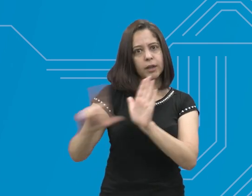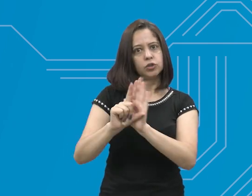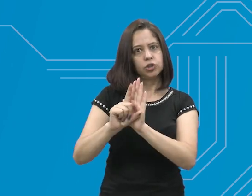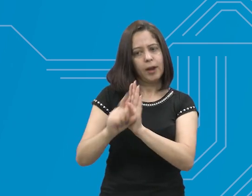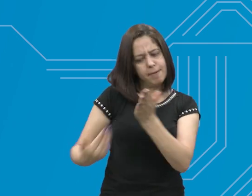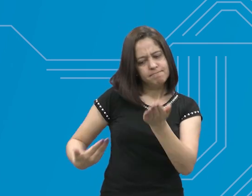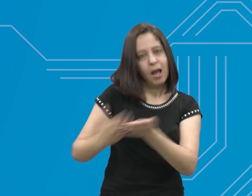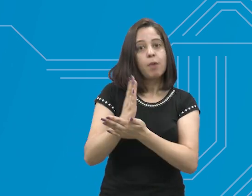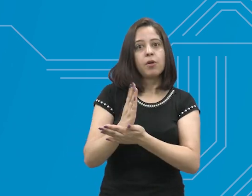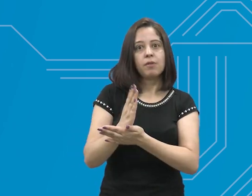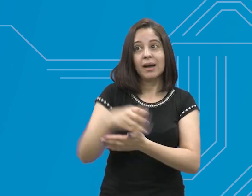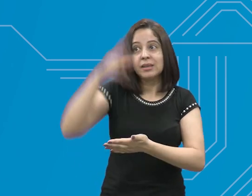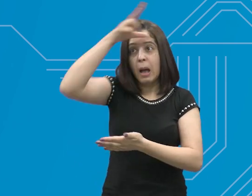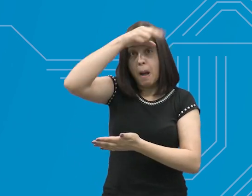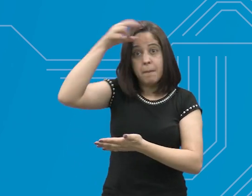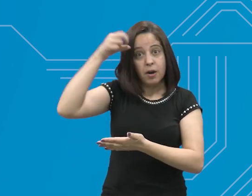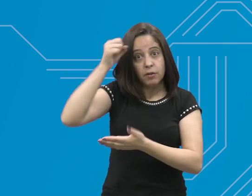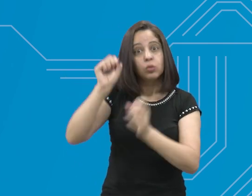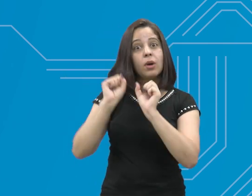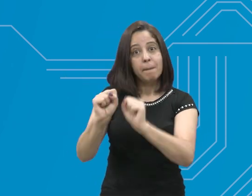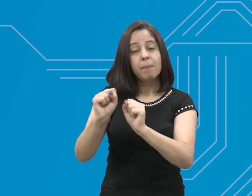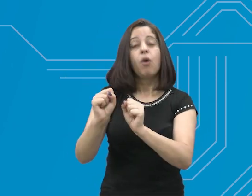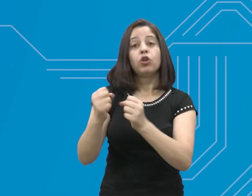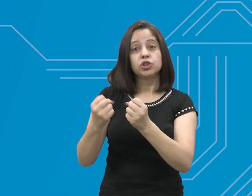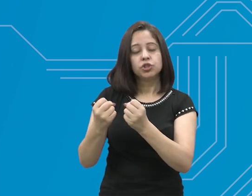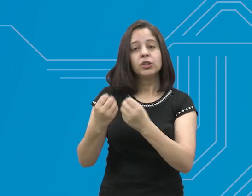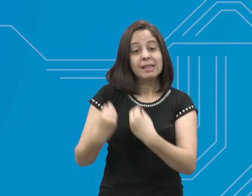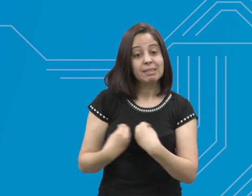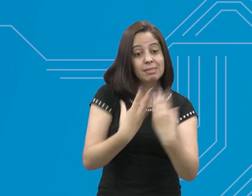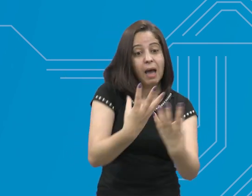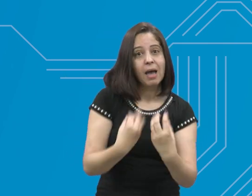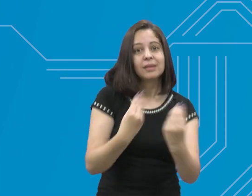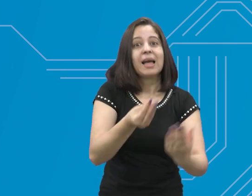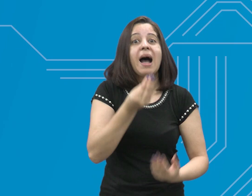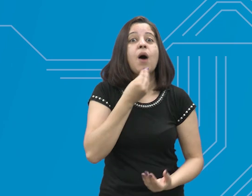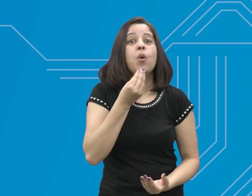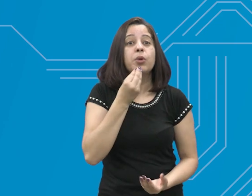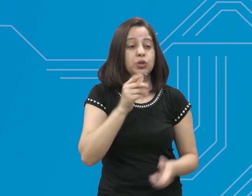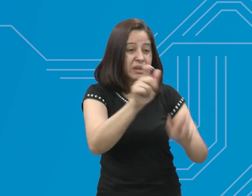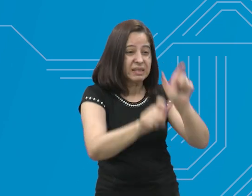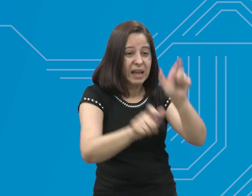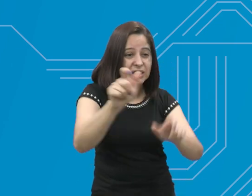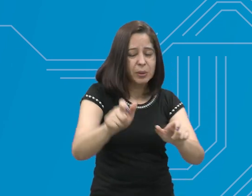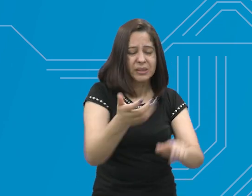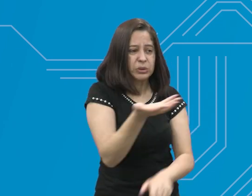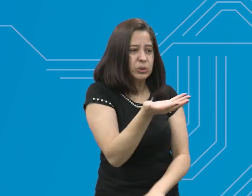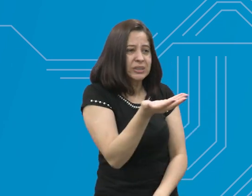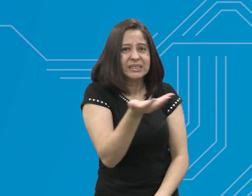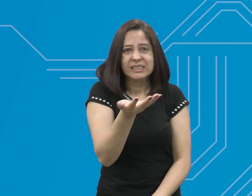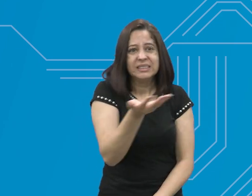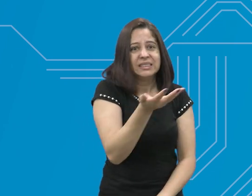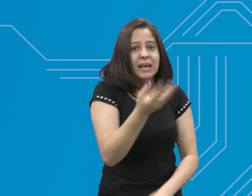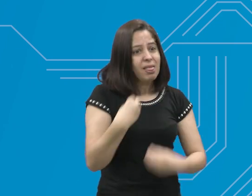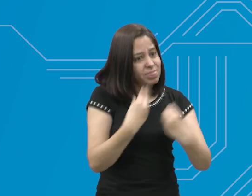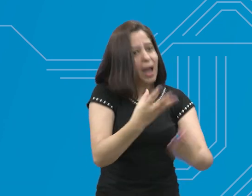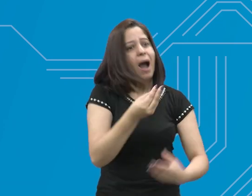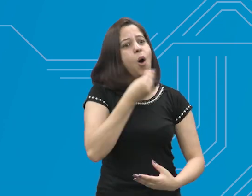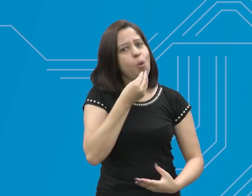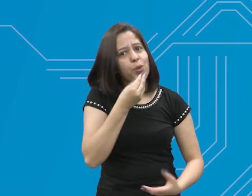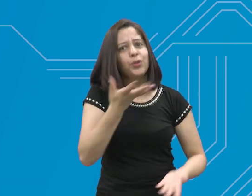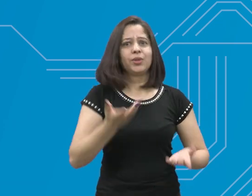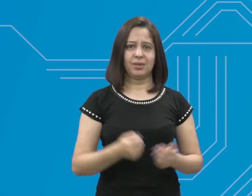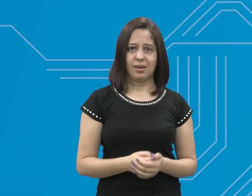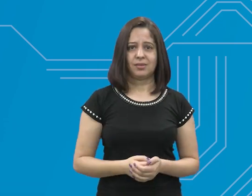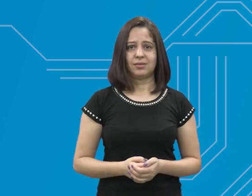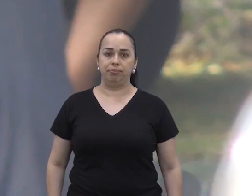a instituir a Política Municipal de Trabalho Digno para quem se encontra, nesse momento, em situação de